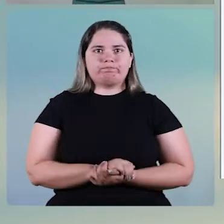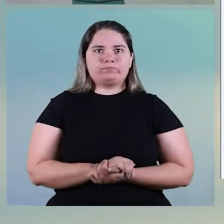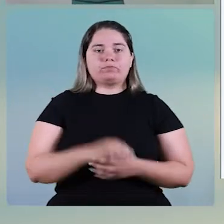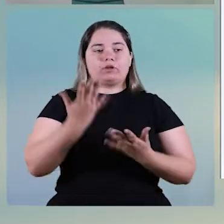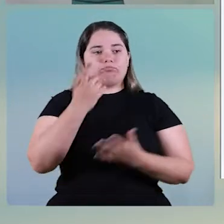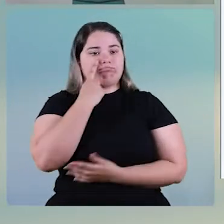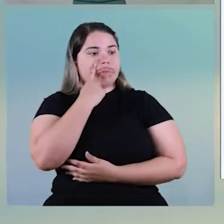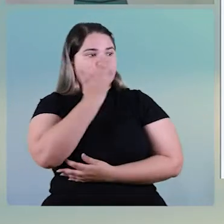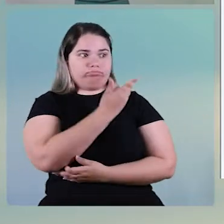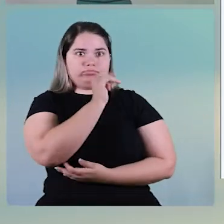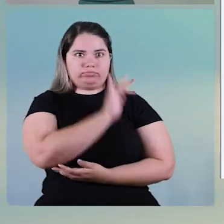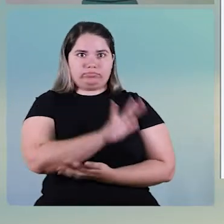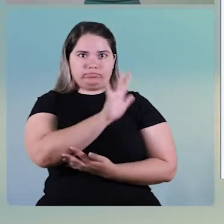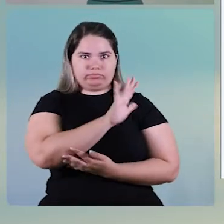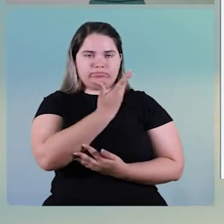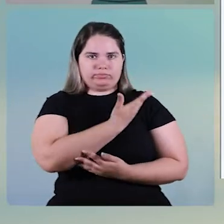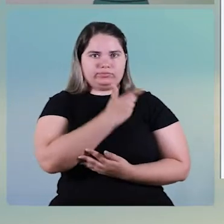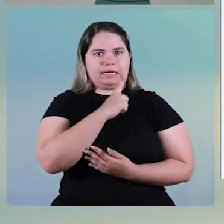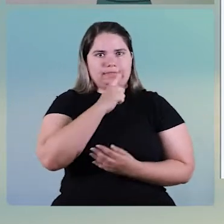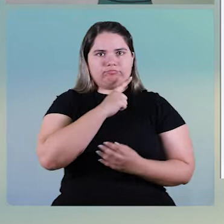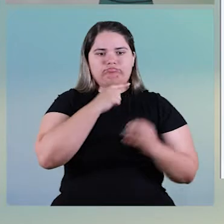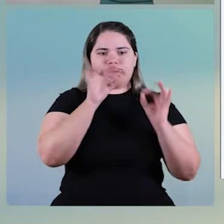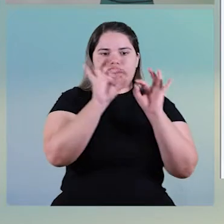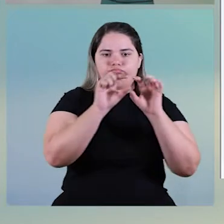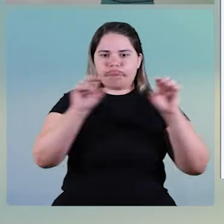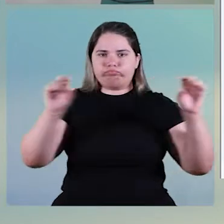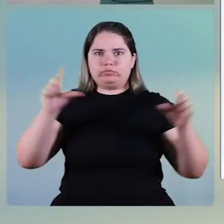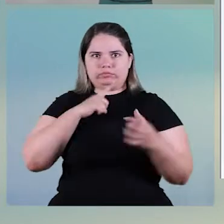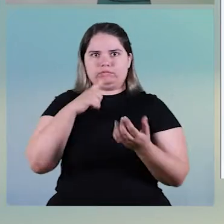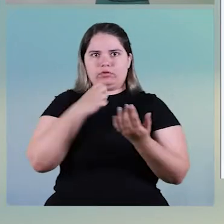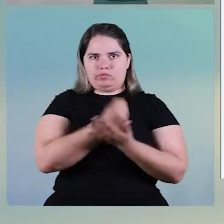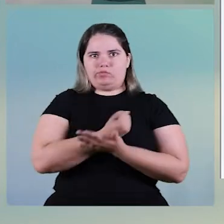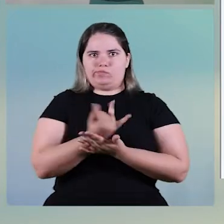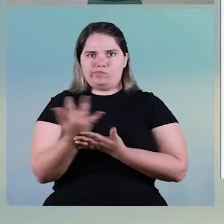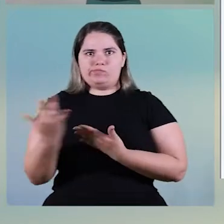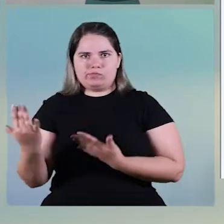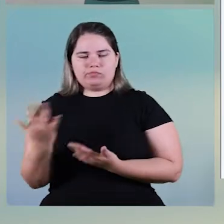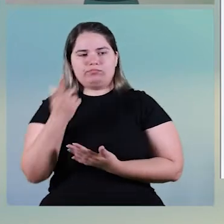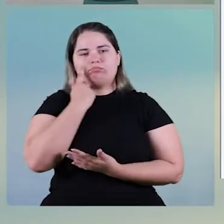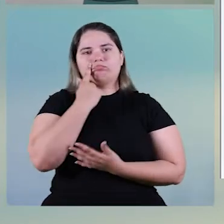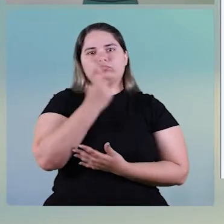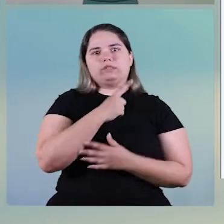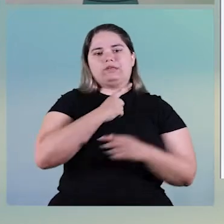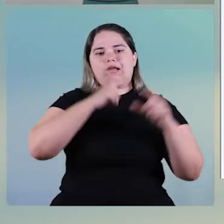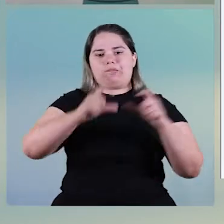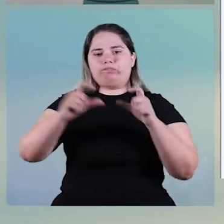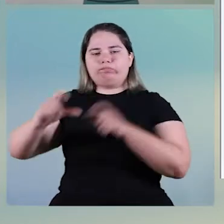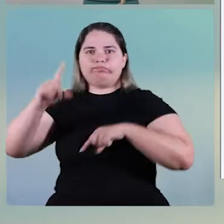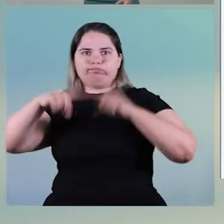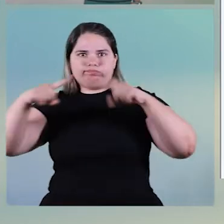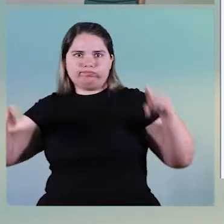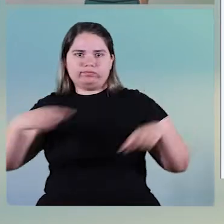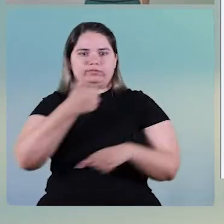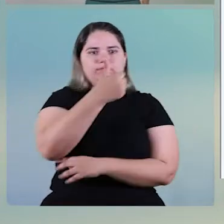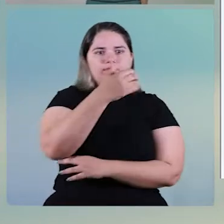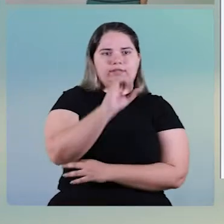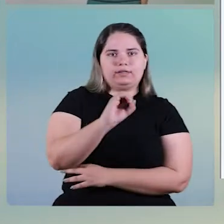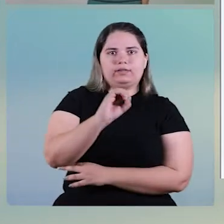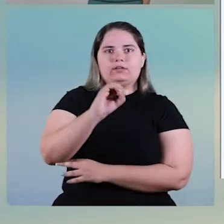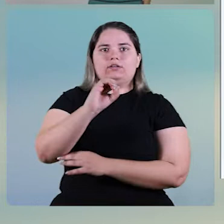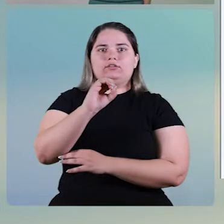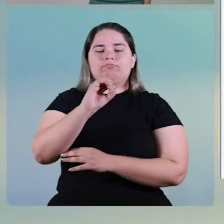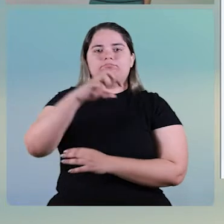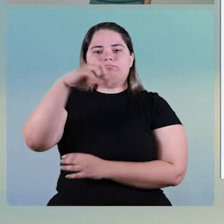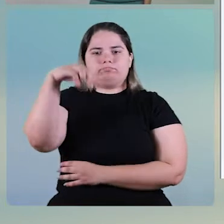trajetória devidamente escalonada, com as posições variando de 10 em 10 metros e